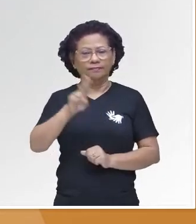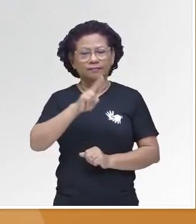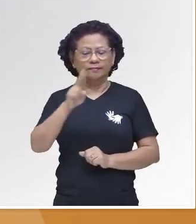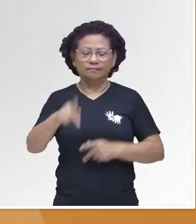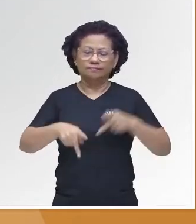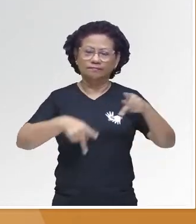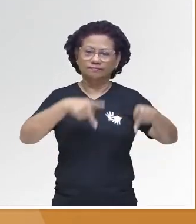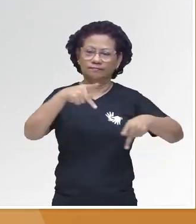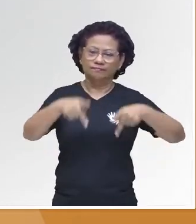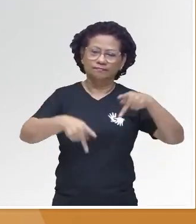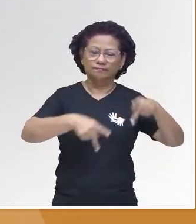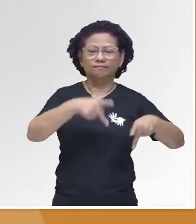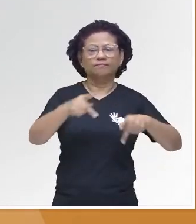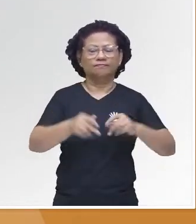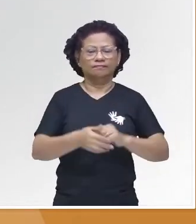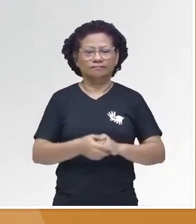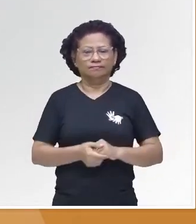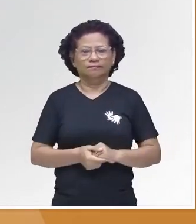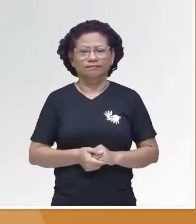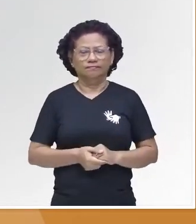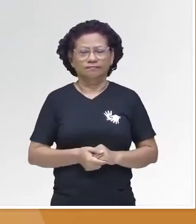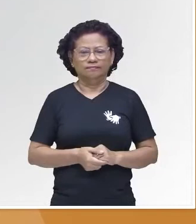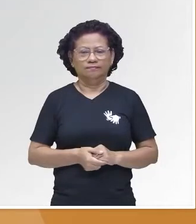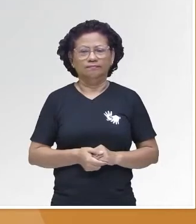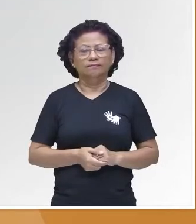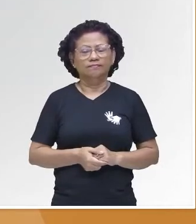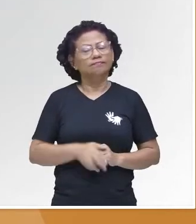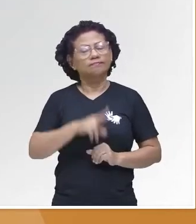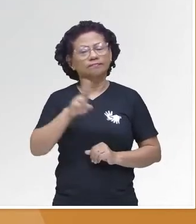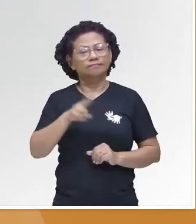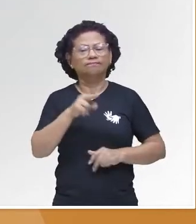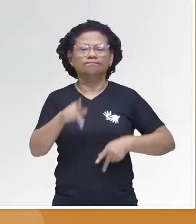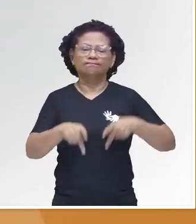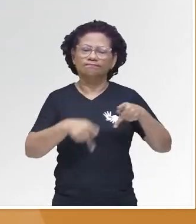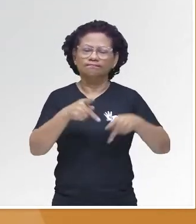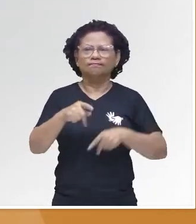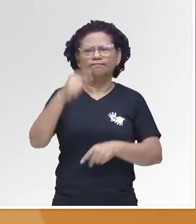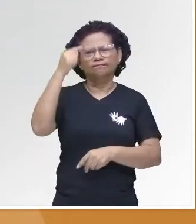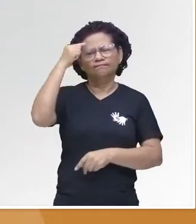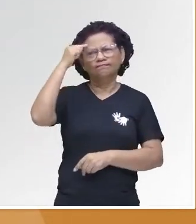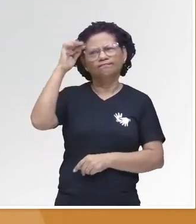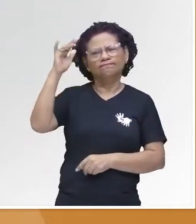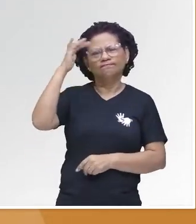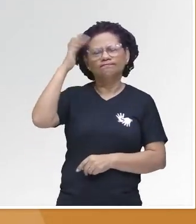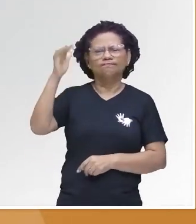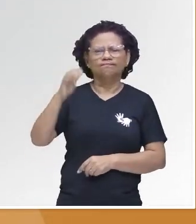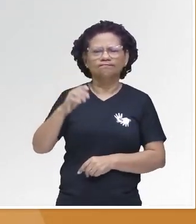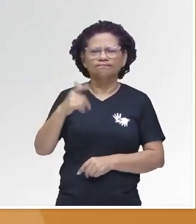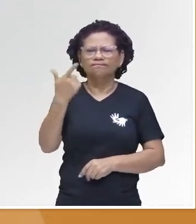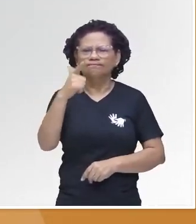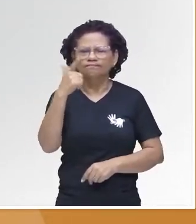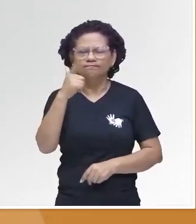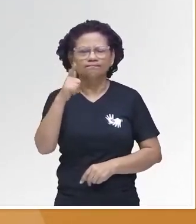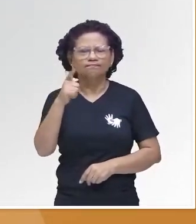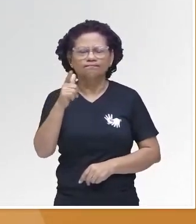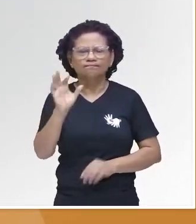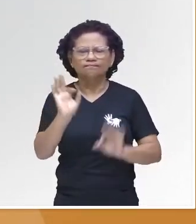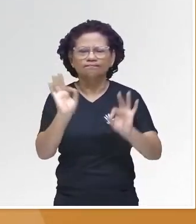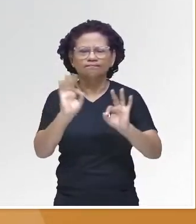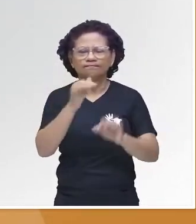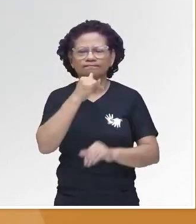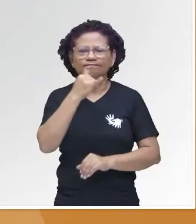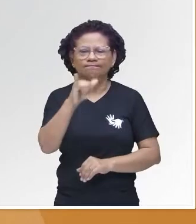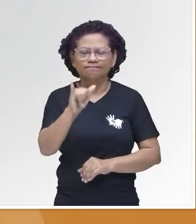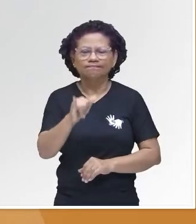tá? Abastecimento da população. Imaginem, né, a nossa vida se não fosse